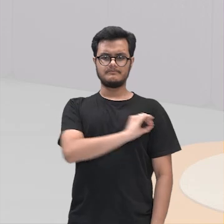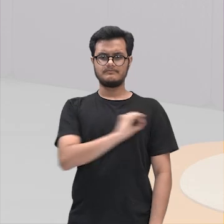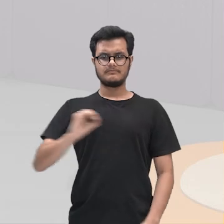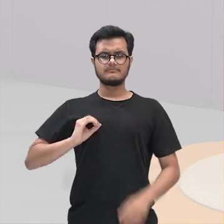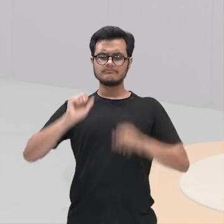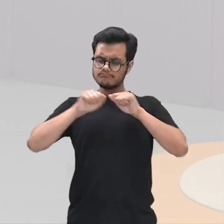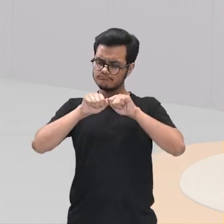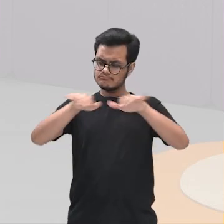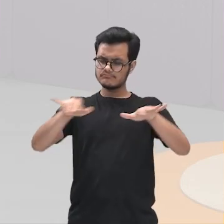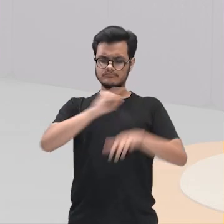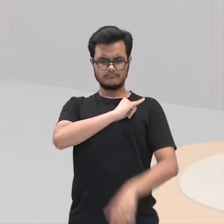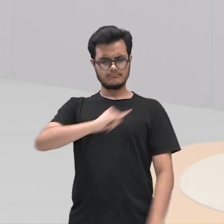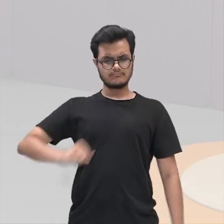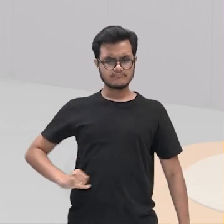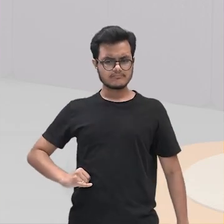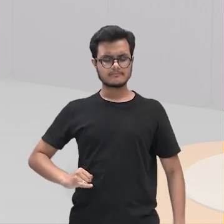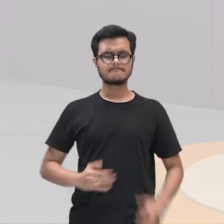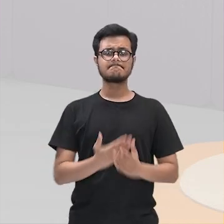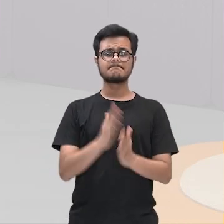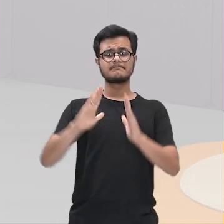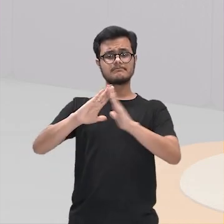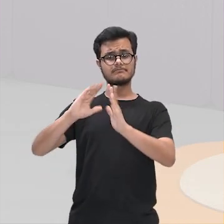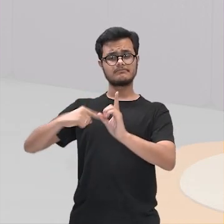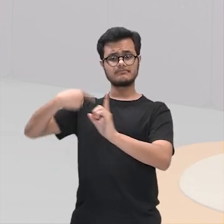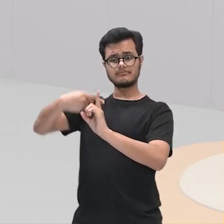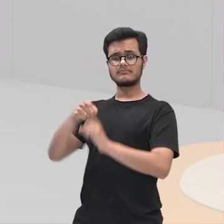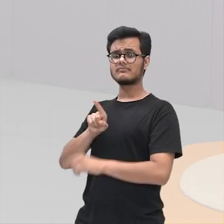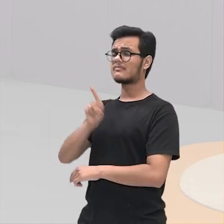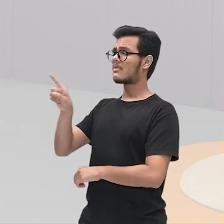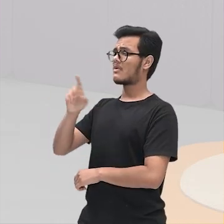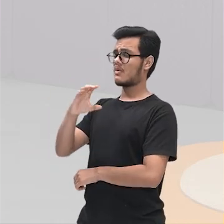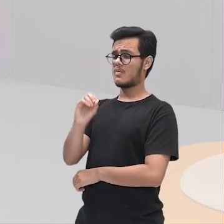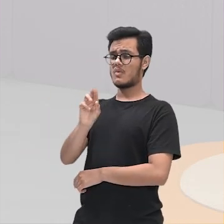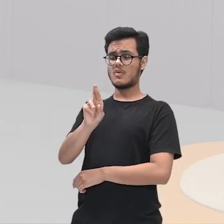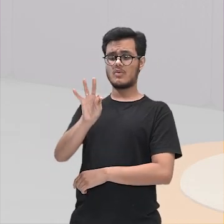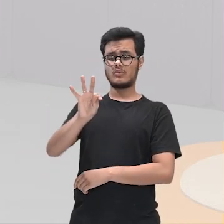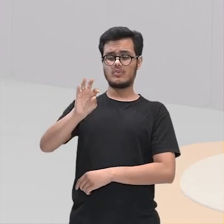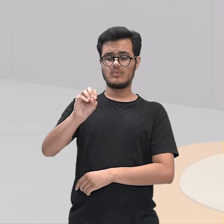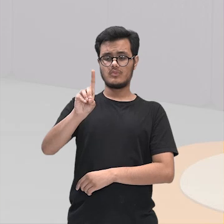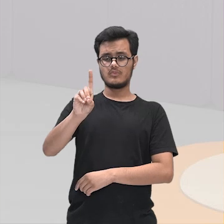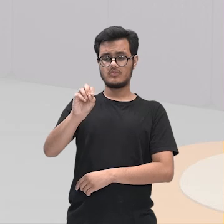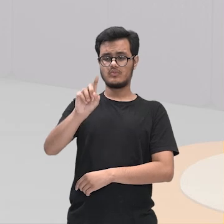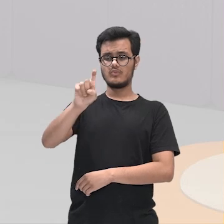duradouros do Império Bizantino. A Igreja Ortodoxa